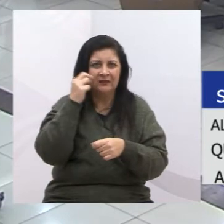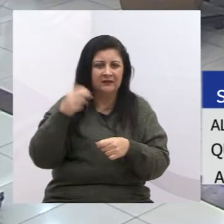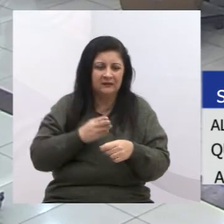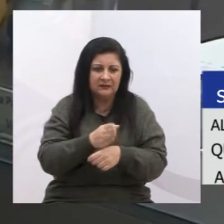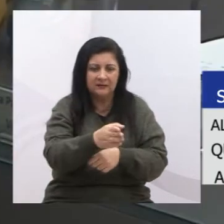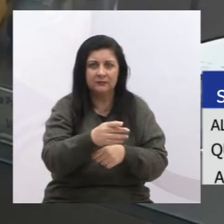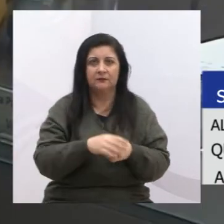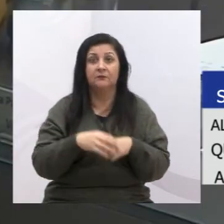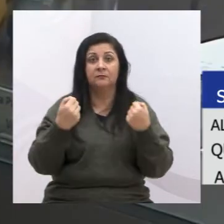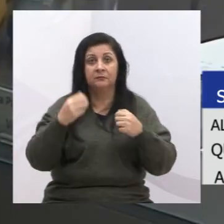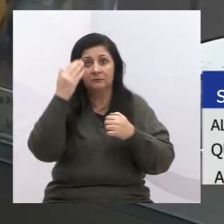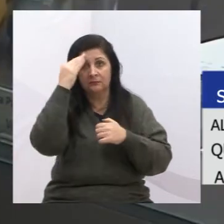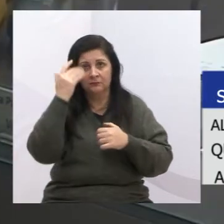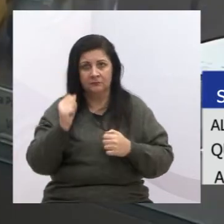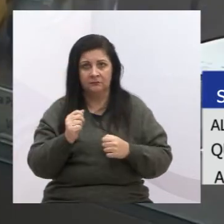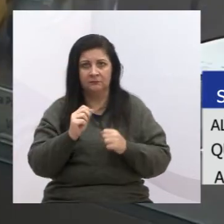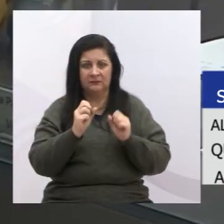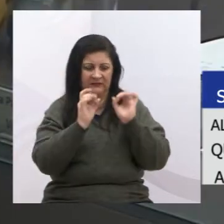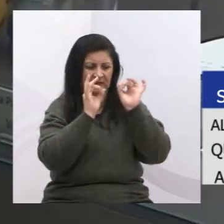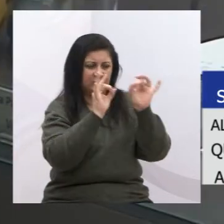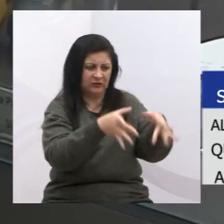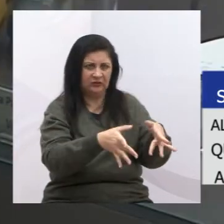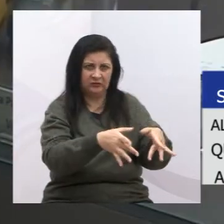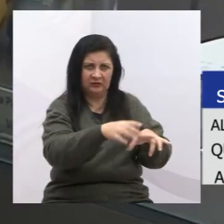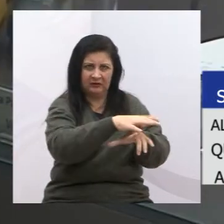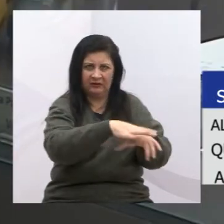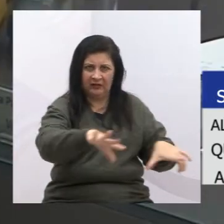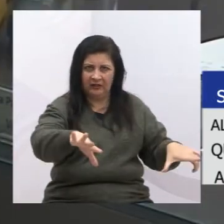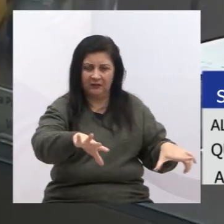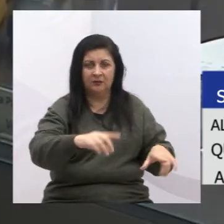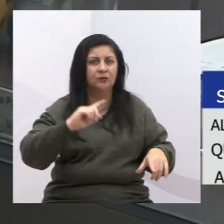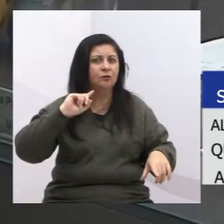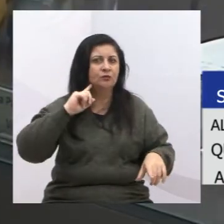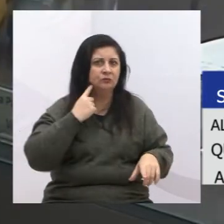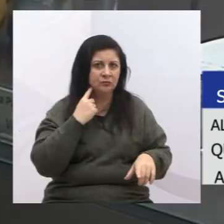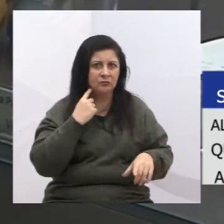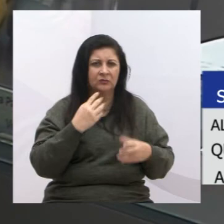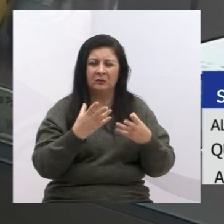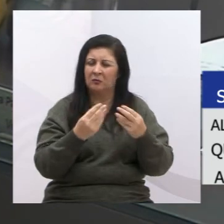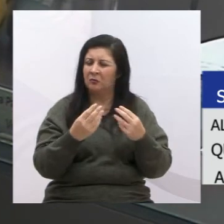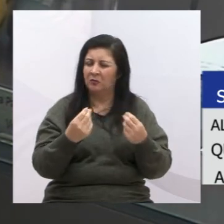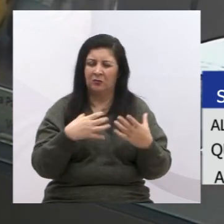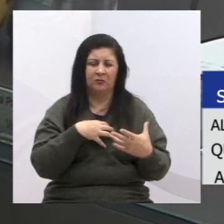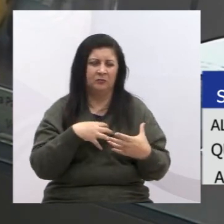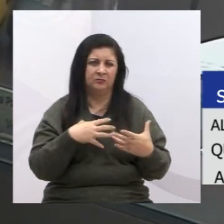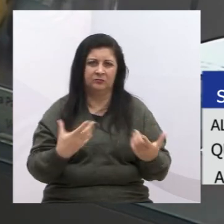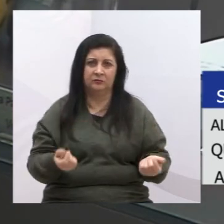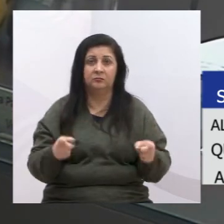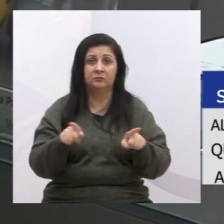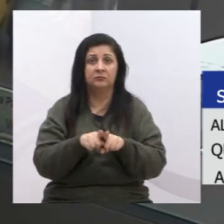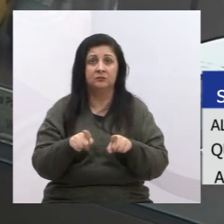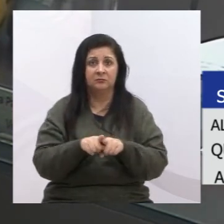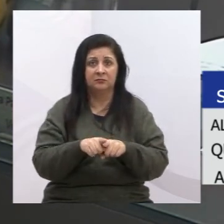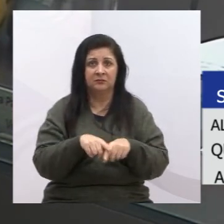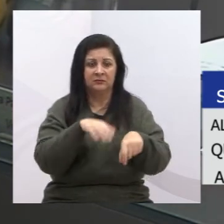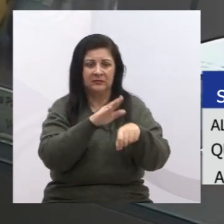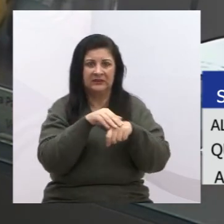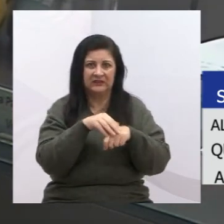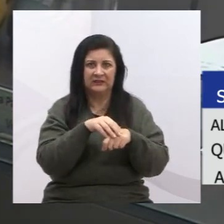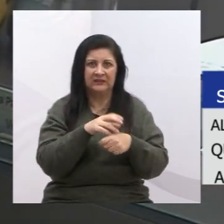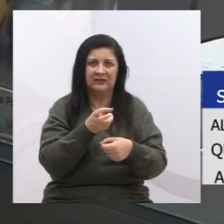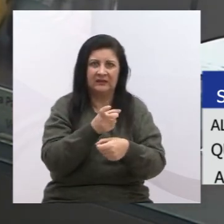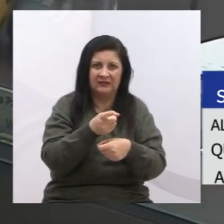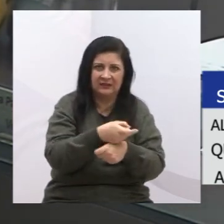que entender que esse entulho que é jogado no meio ambiente, além de contaminar de várias formas, também atrai esses animais